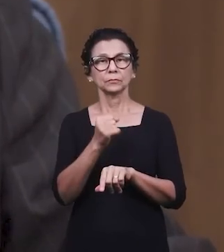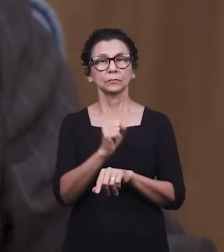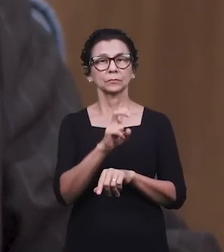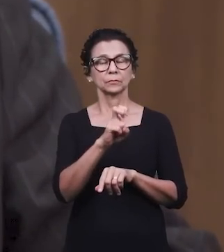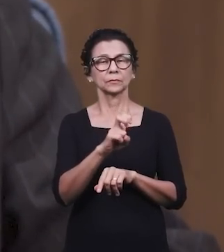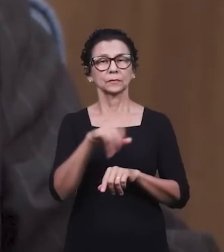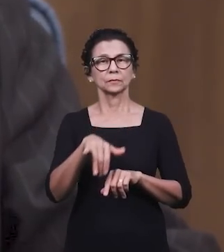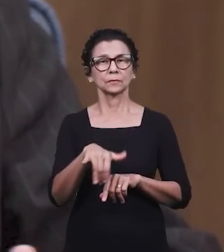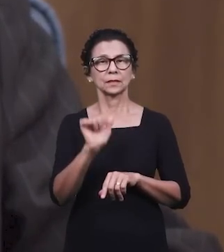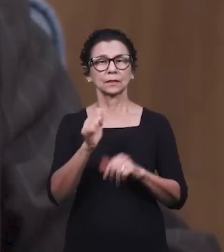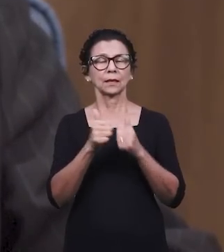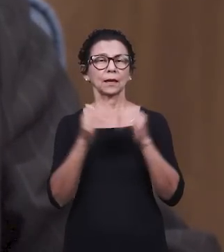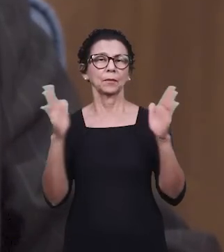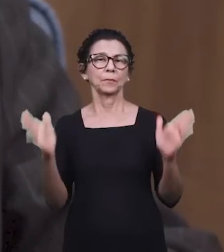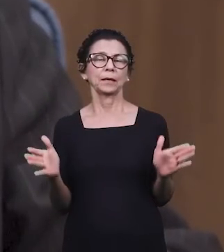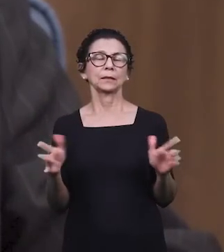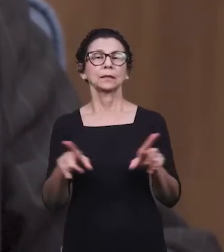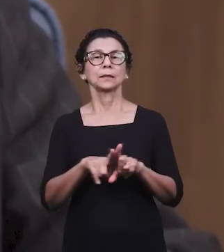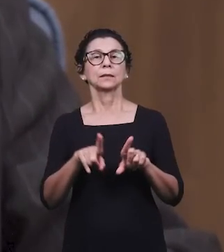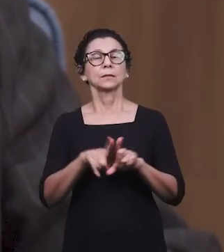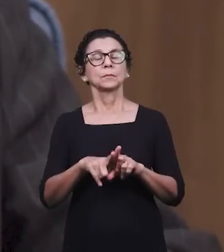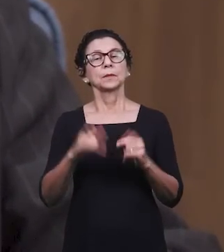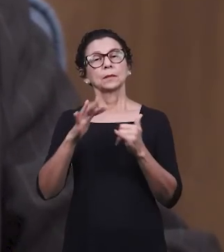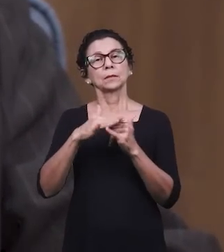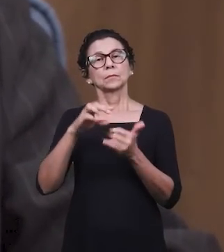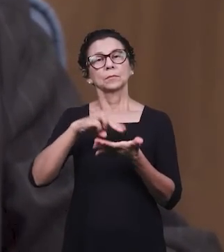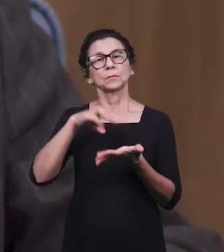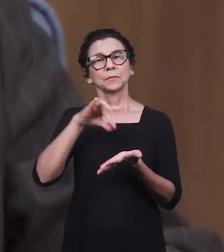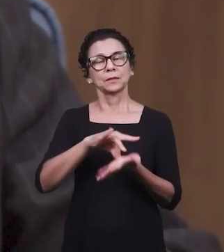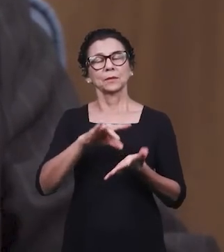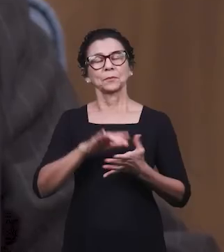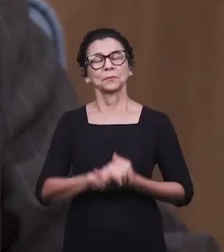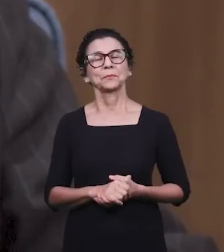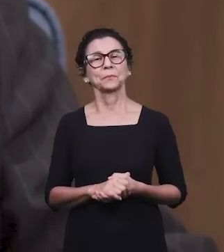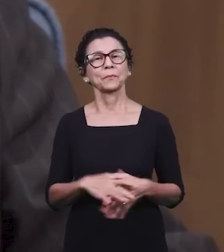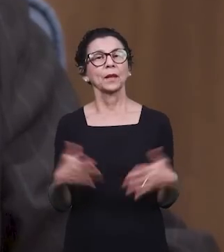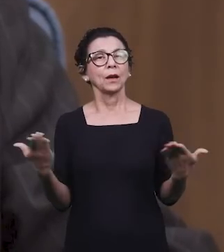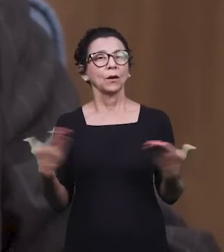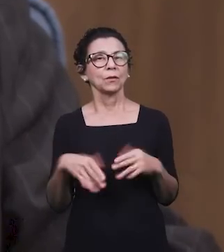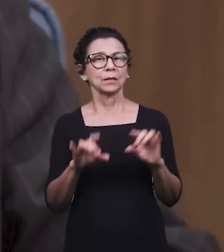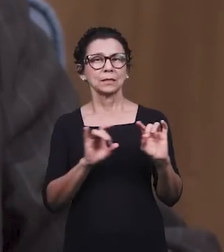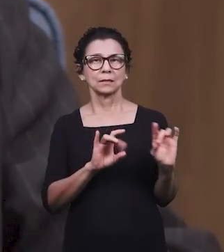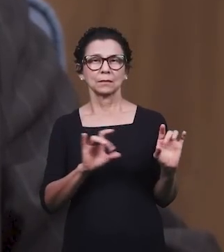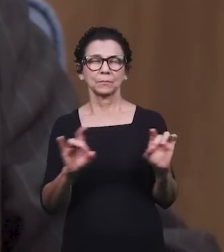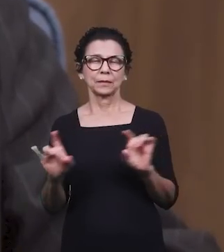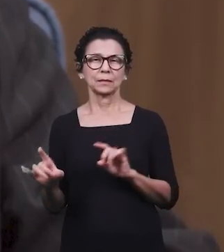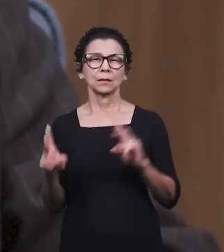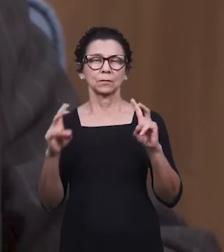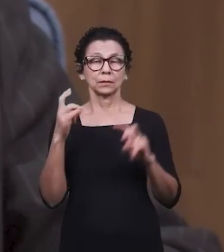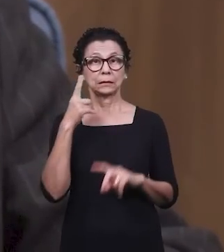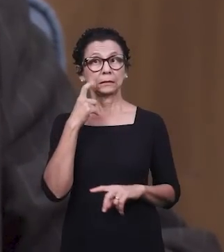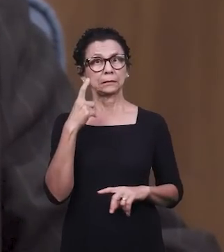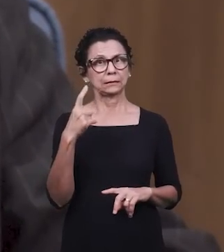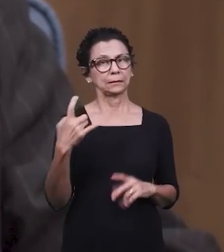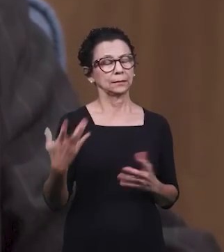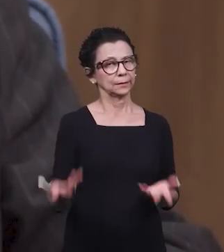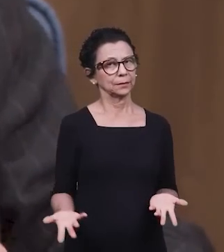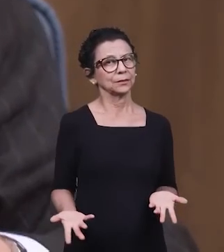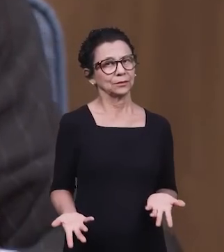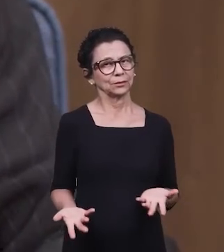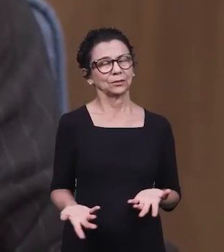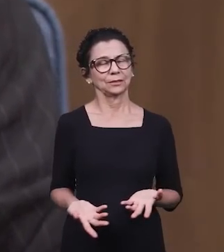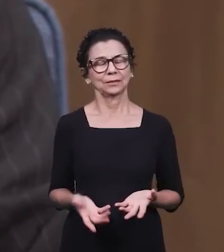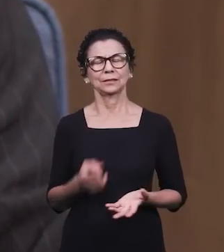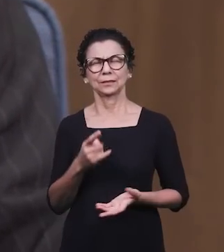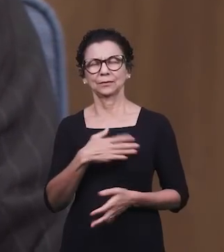Livre e também no nosso canal oficial do YouTube. E hoje, em especial, um tema muito interessante que, por certo, vai servir